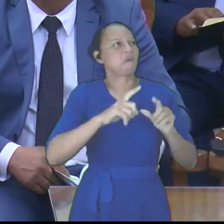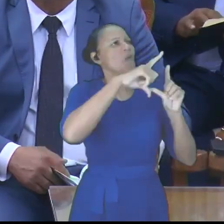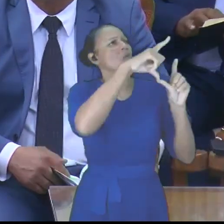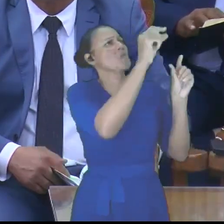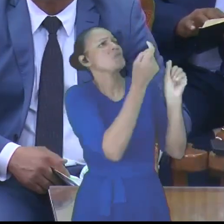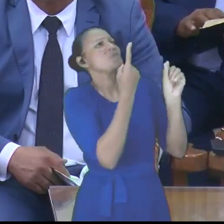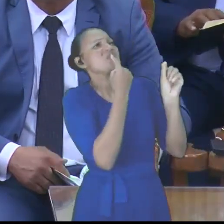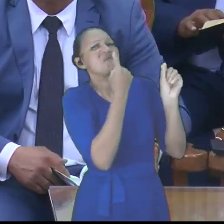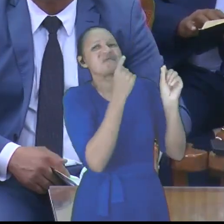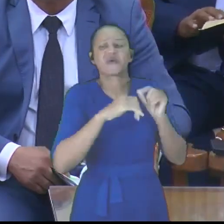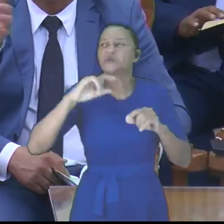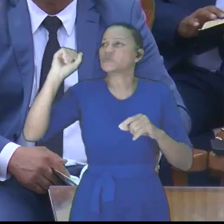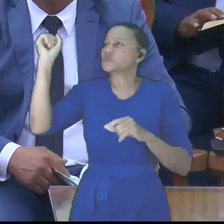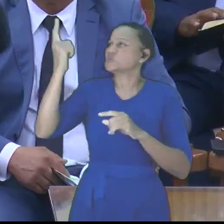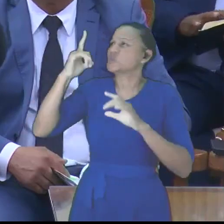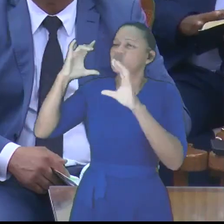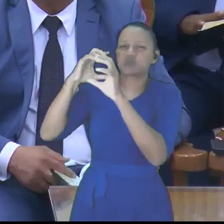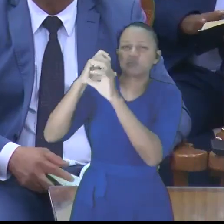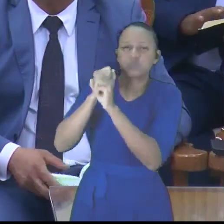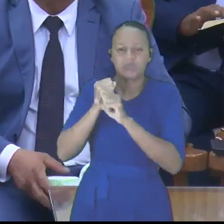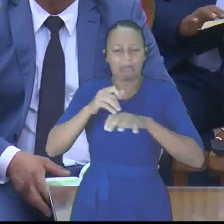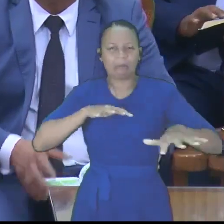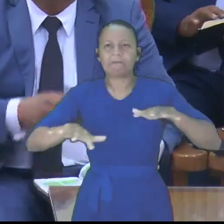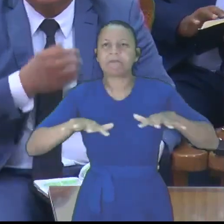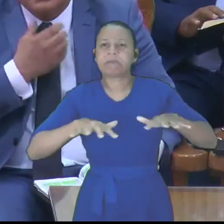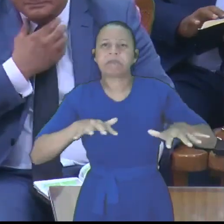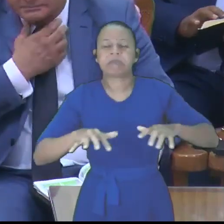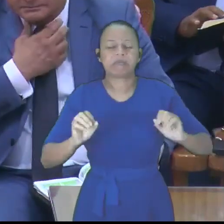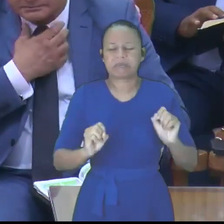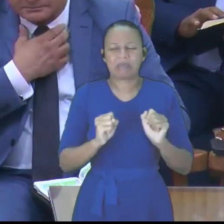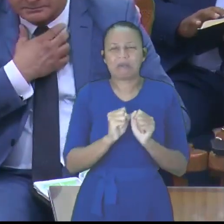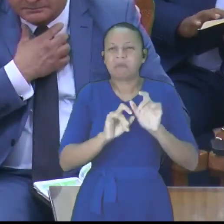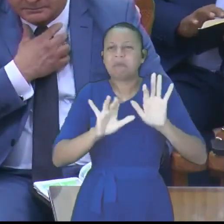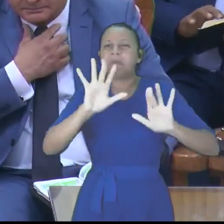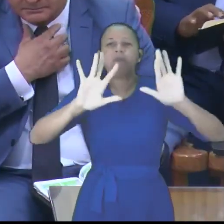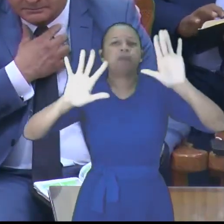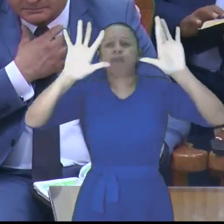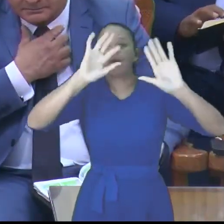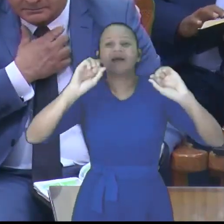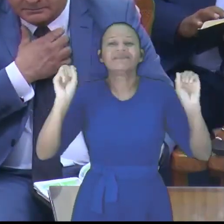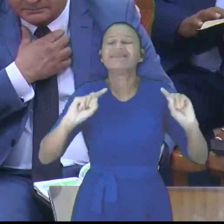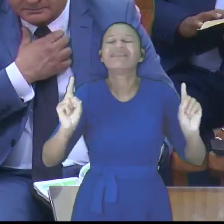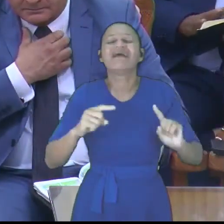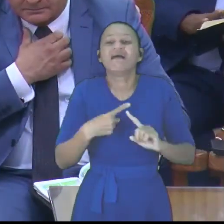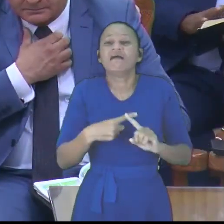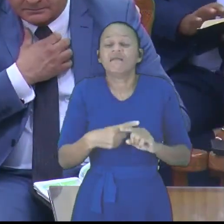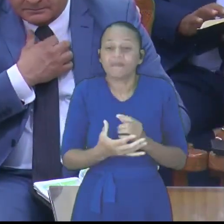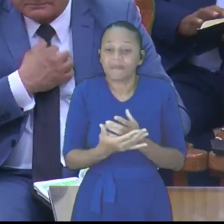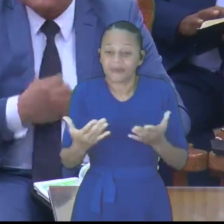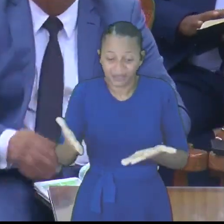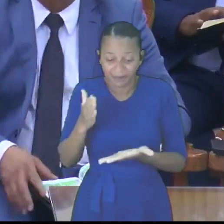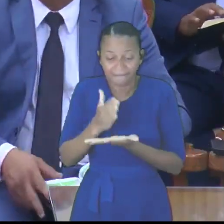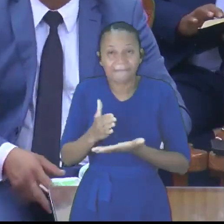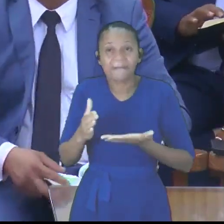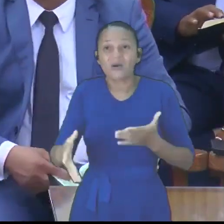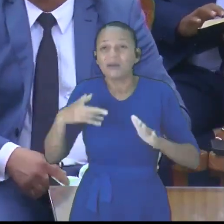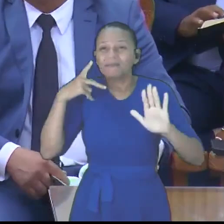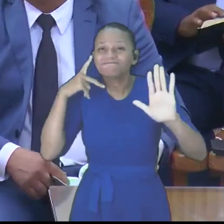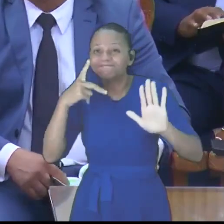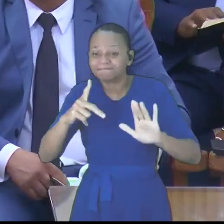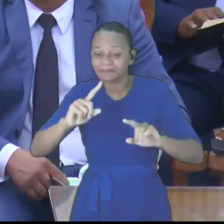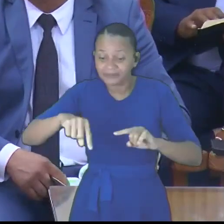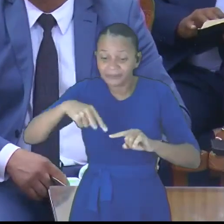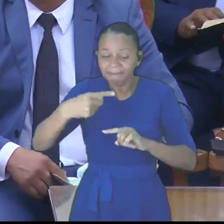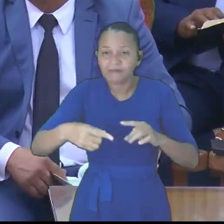em sangue, o sol não escureceu, a terra não estremeceu, não houve vapor de fumaça, porque essa parte da profecia, ela vai se